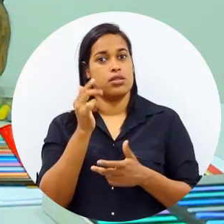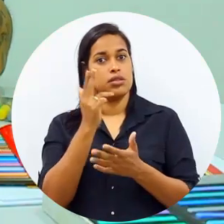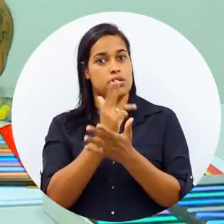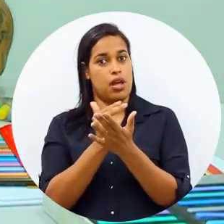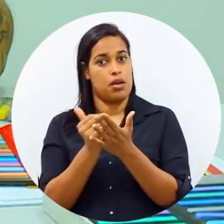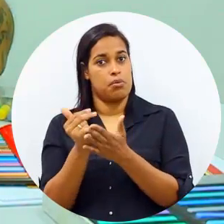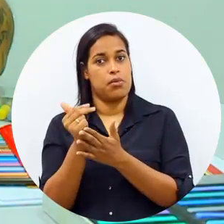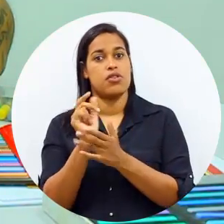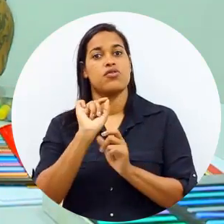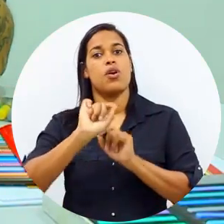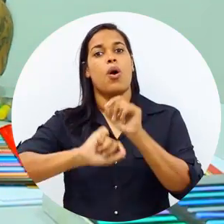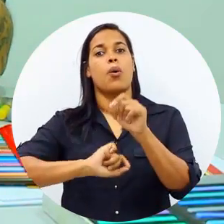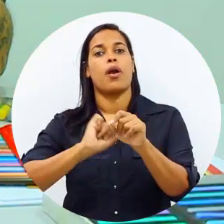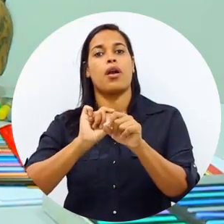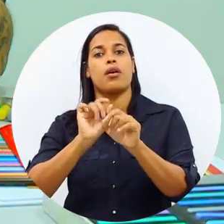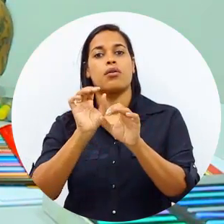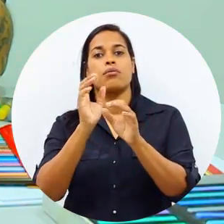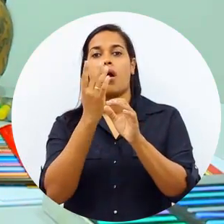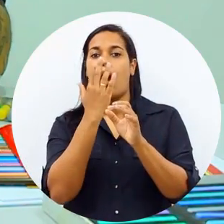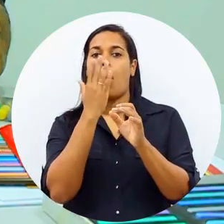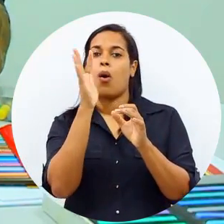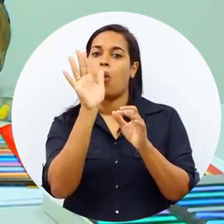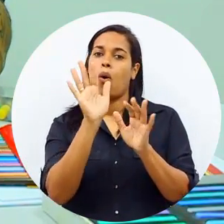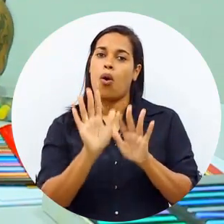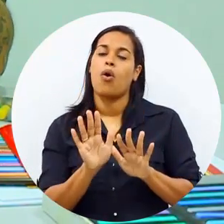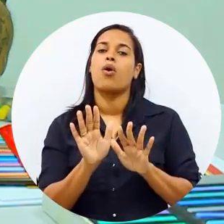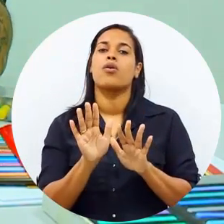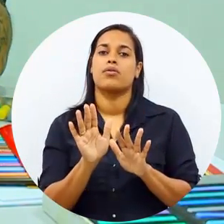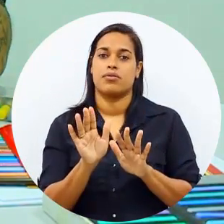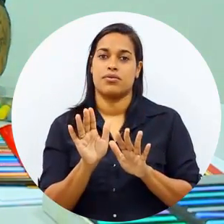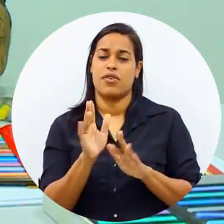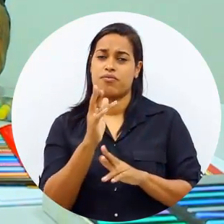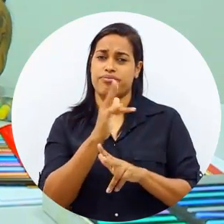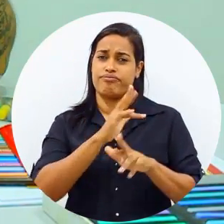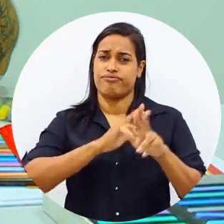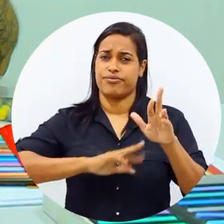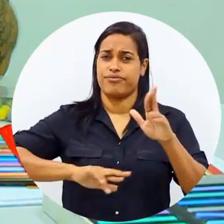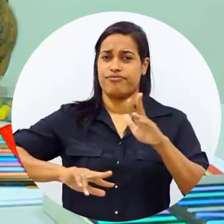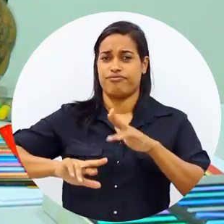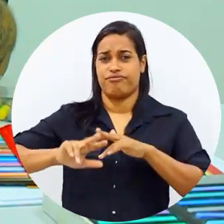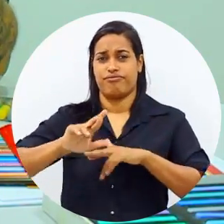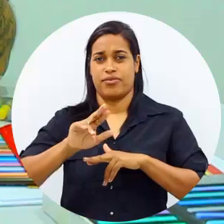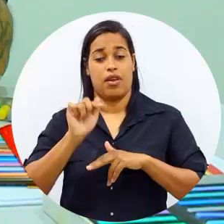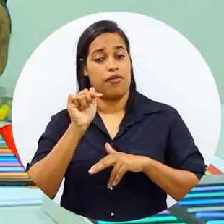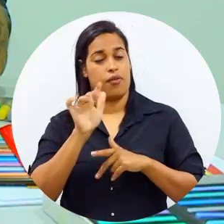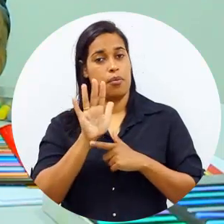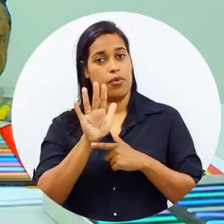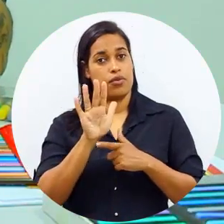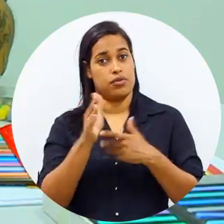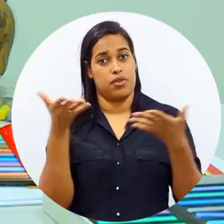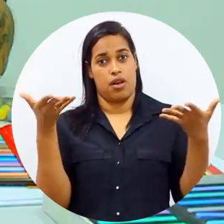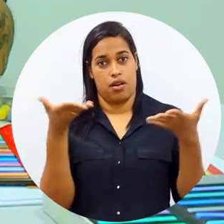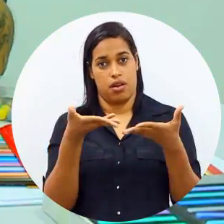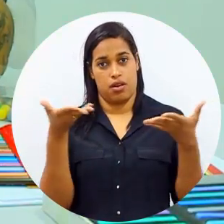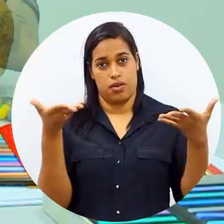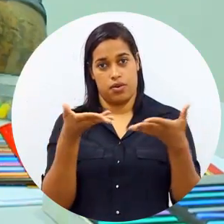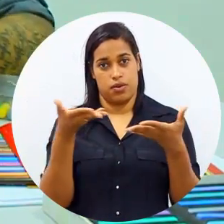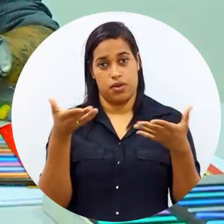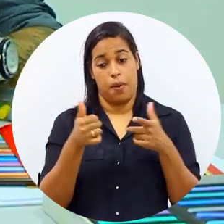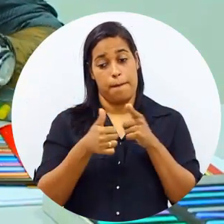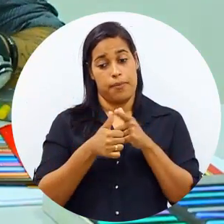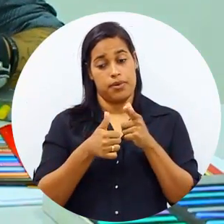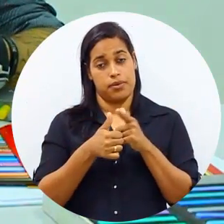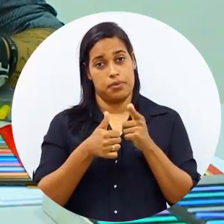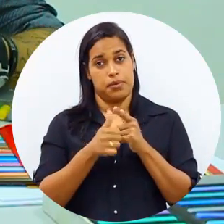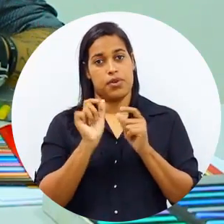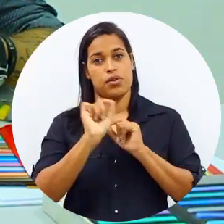composição da imagem é o contraste. Mas a gente pode aplicar o contraste de diversas maneiras e é isso que eu vou mostrar para vocês agora.